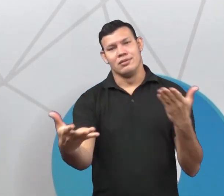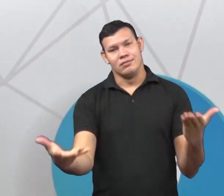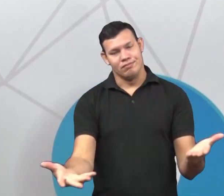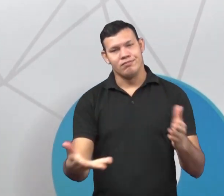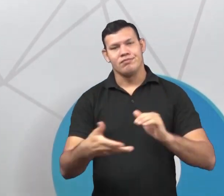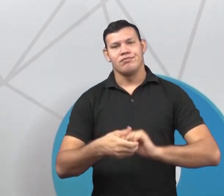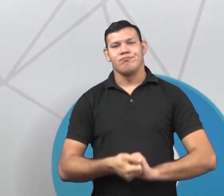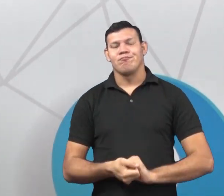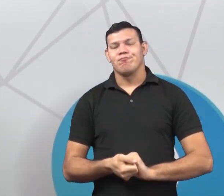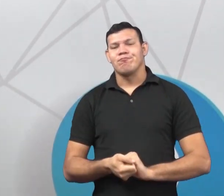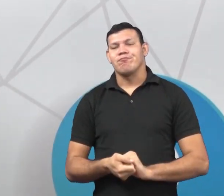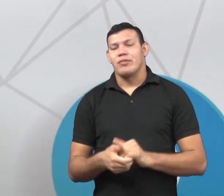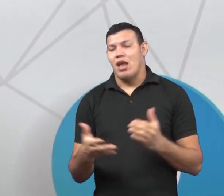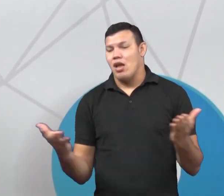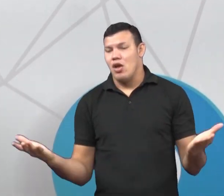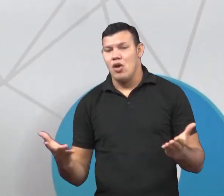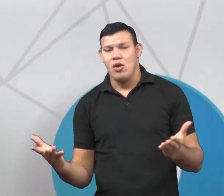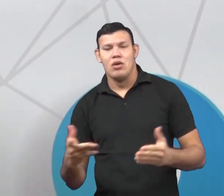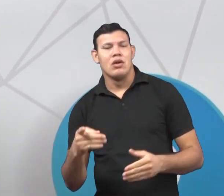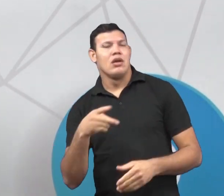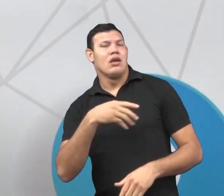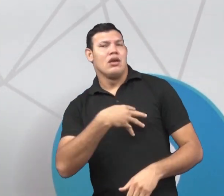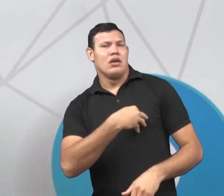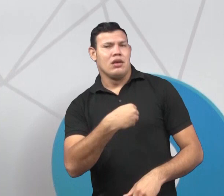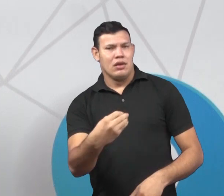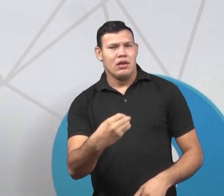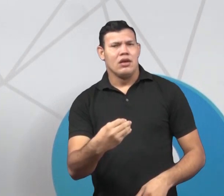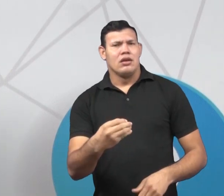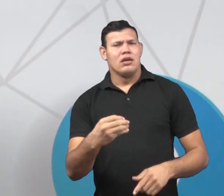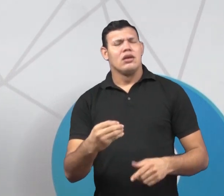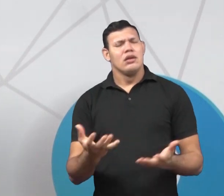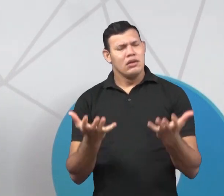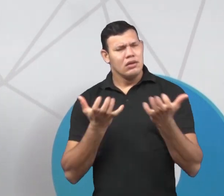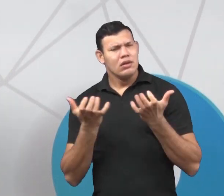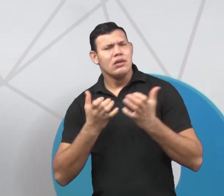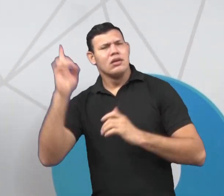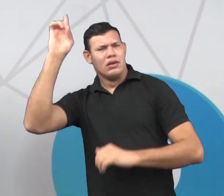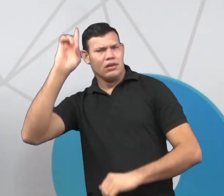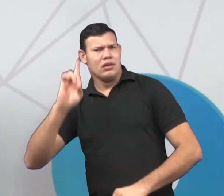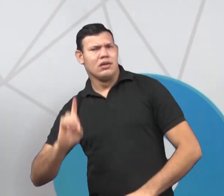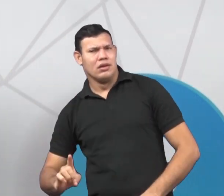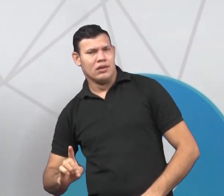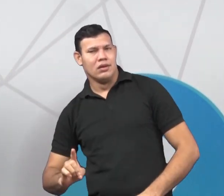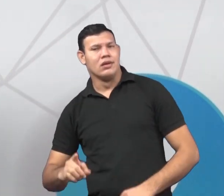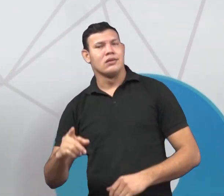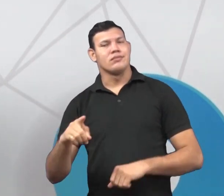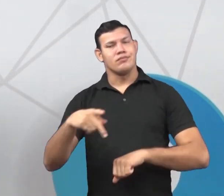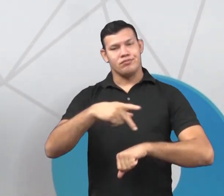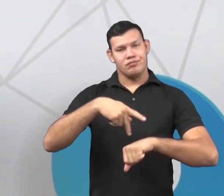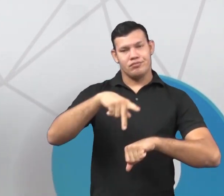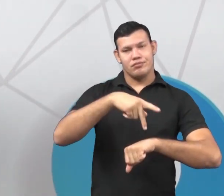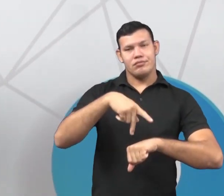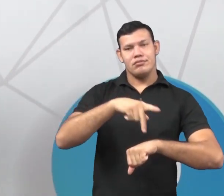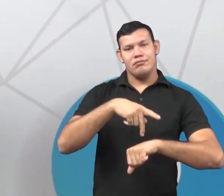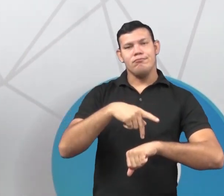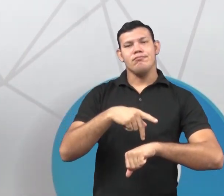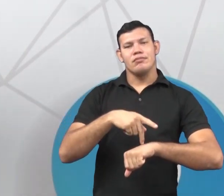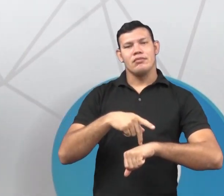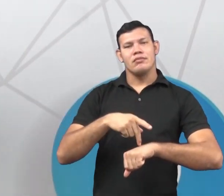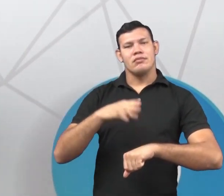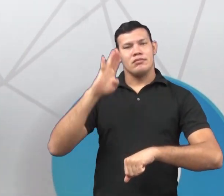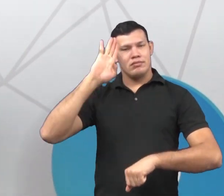e o restante até hoje reivindicam os seus direitos nesses países, principalmente